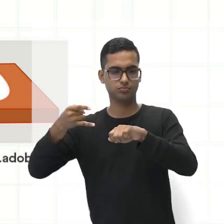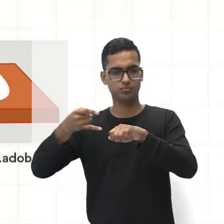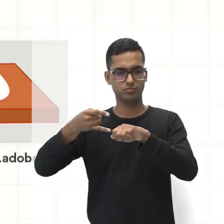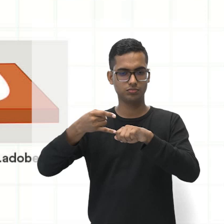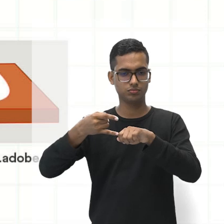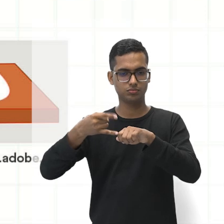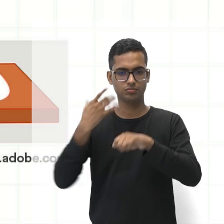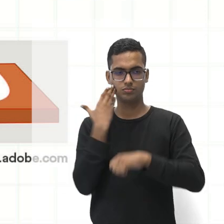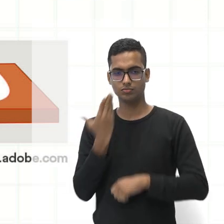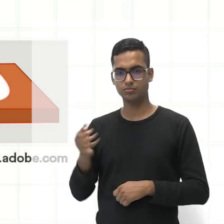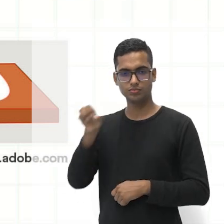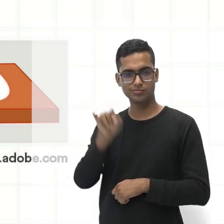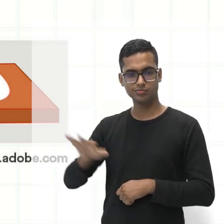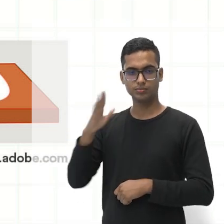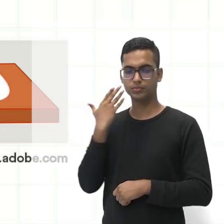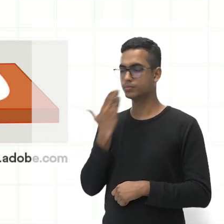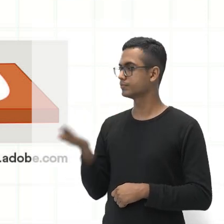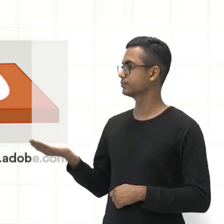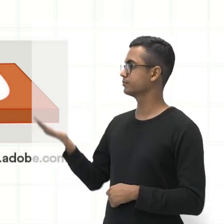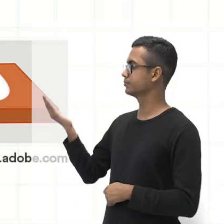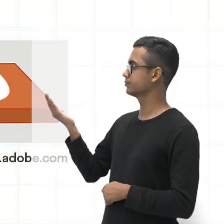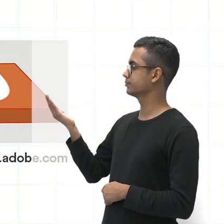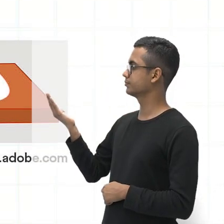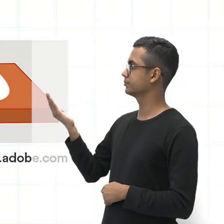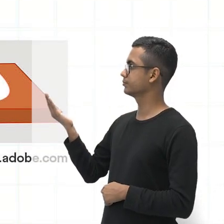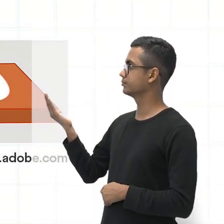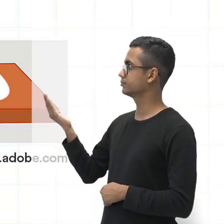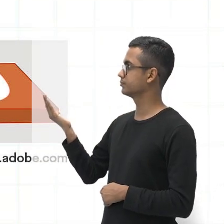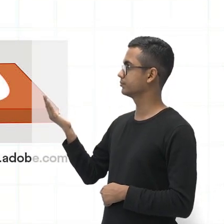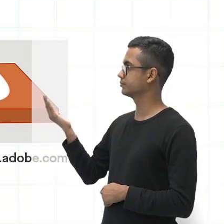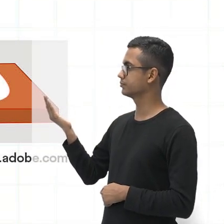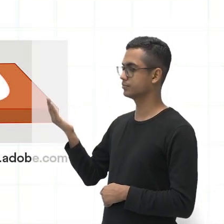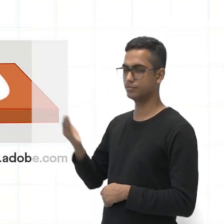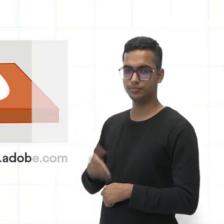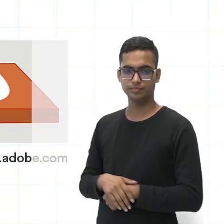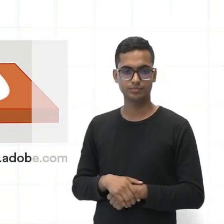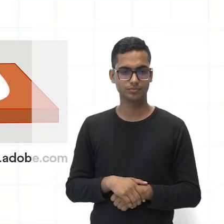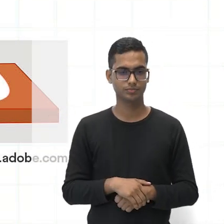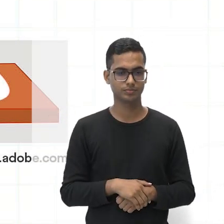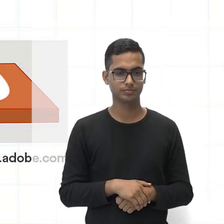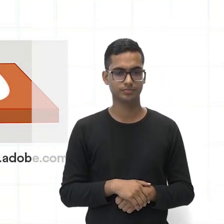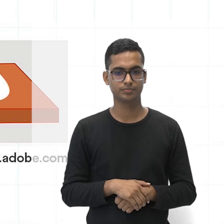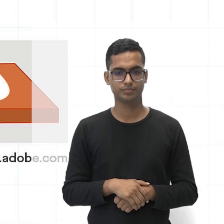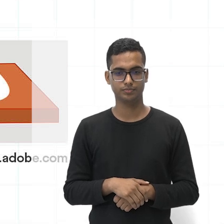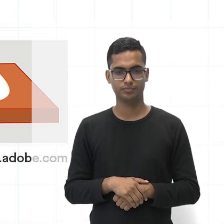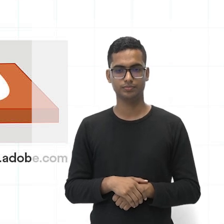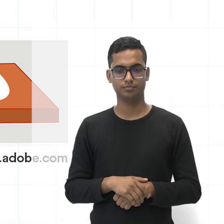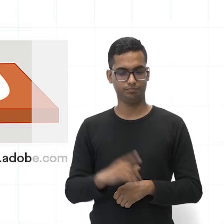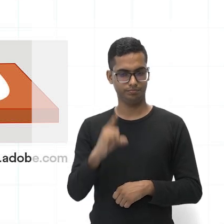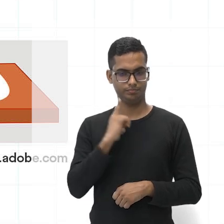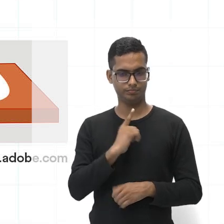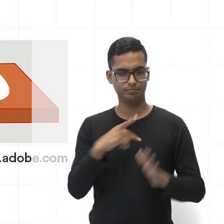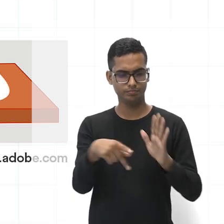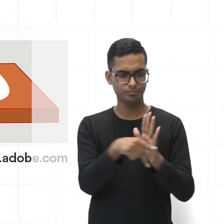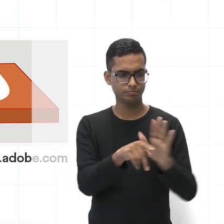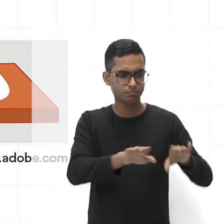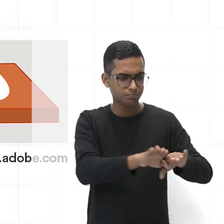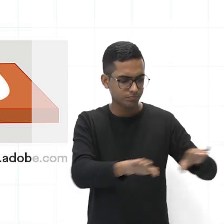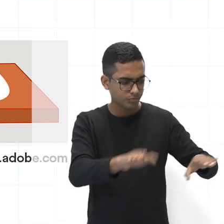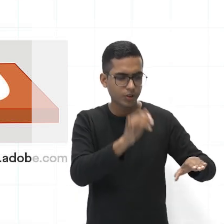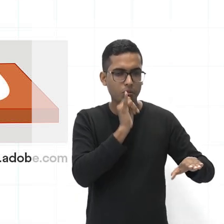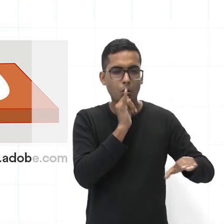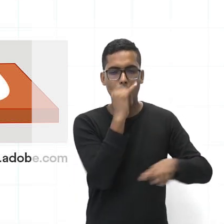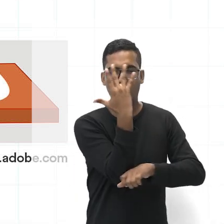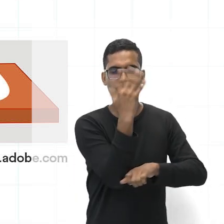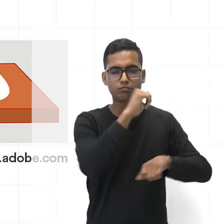certo? Tem ali uma mistura e pelo menos um dos elementos da mistura tem que ser